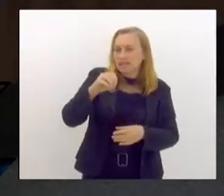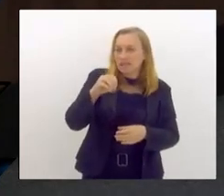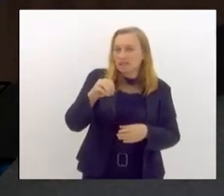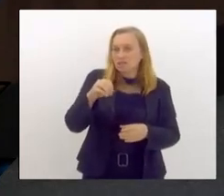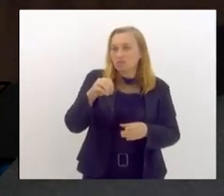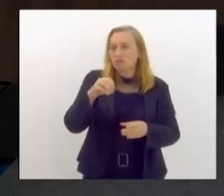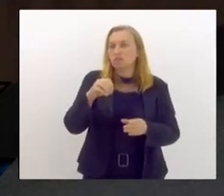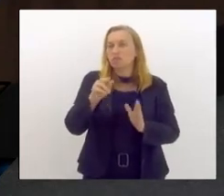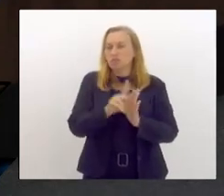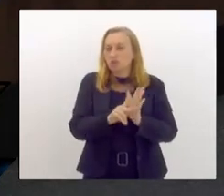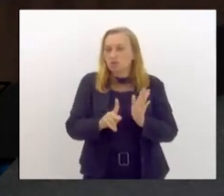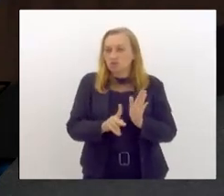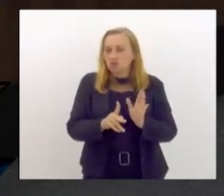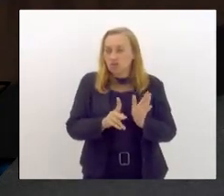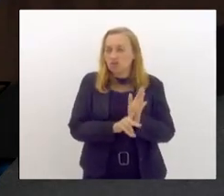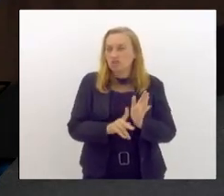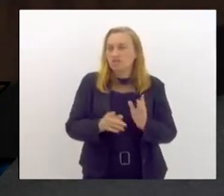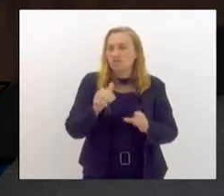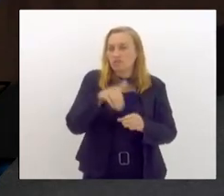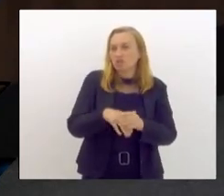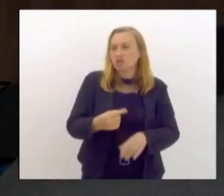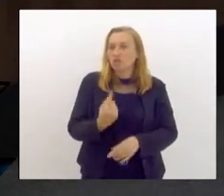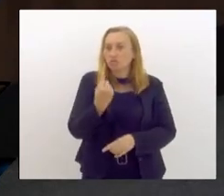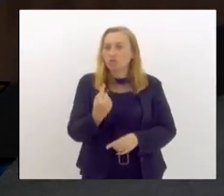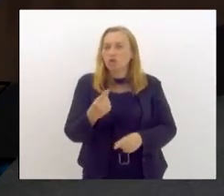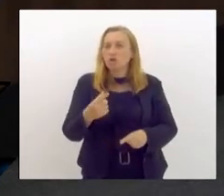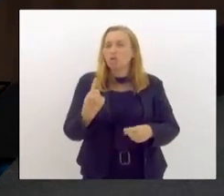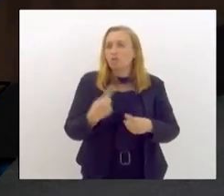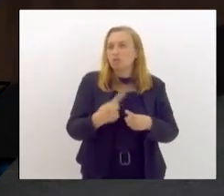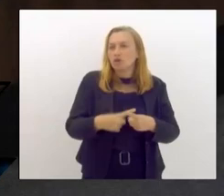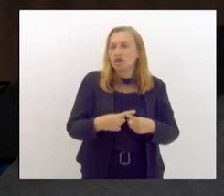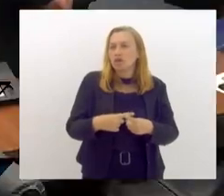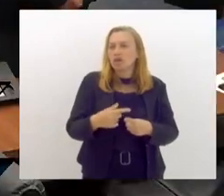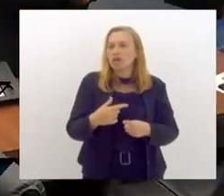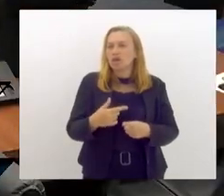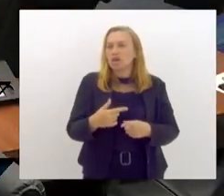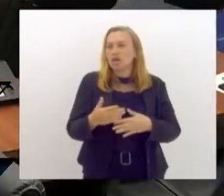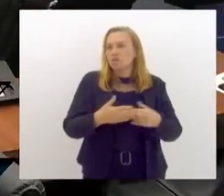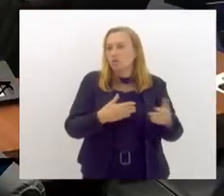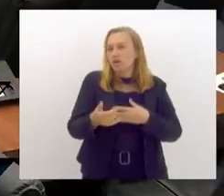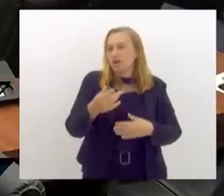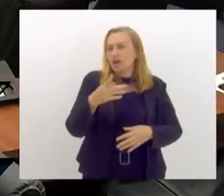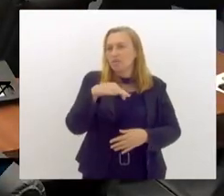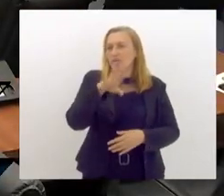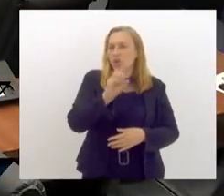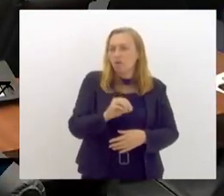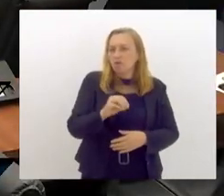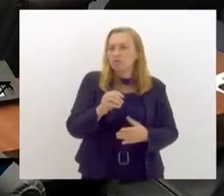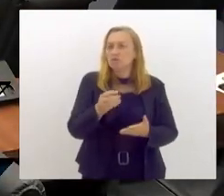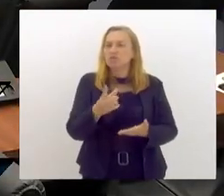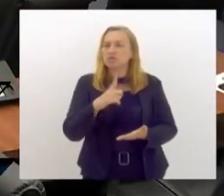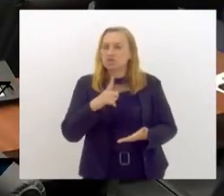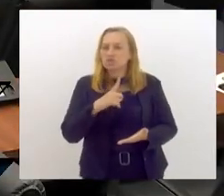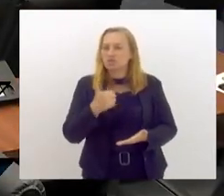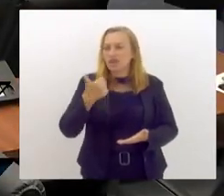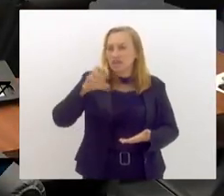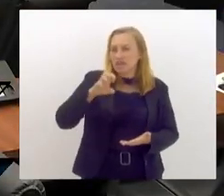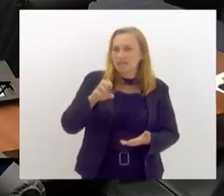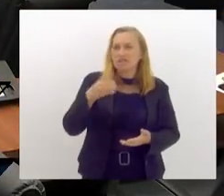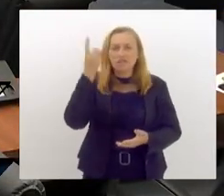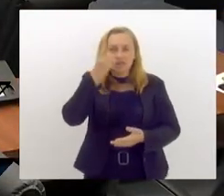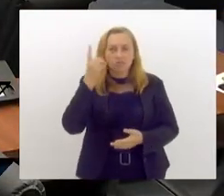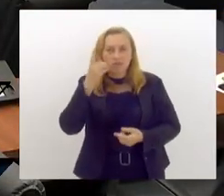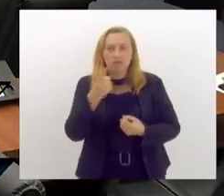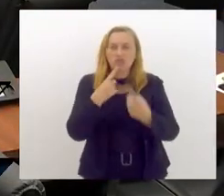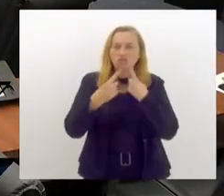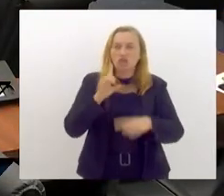um, porque os dois blocos têm muitos deputados. Qualquer bloco se inscrever 15 deputados vai fazer com que o plenário debata